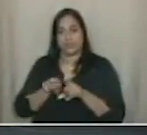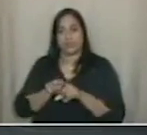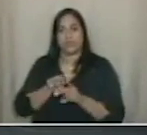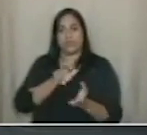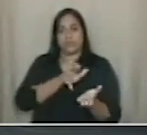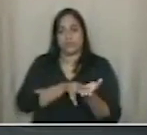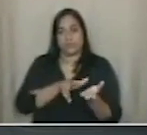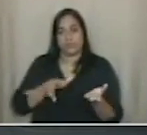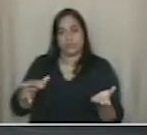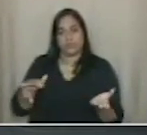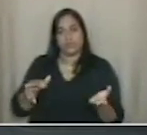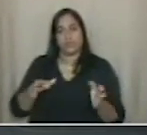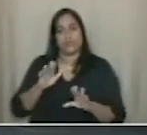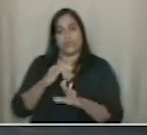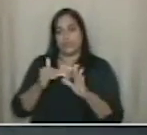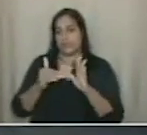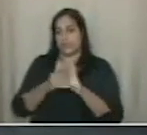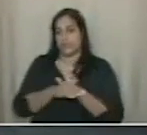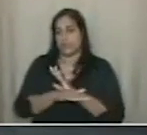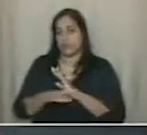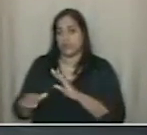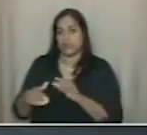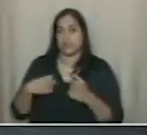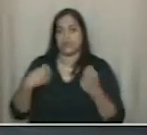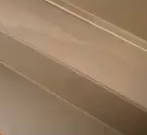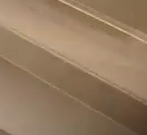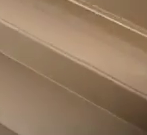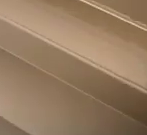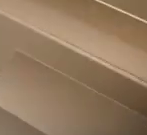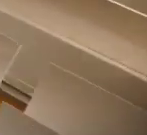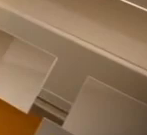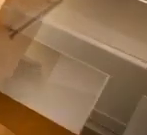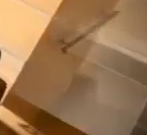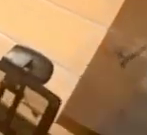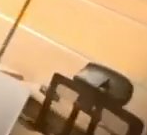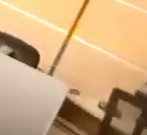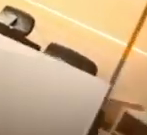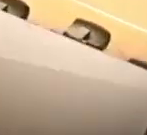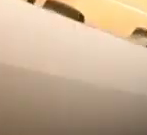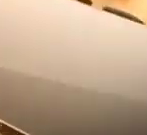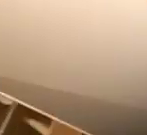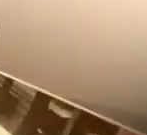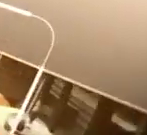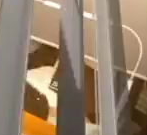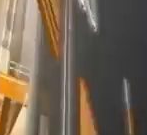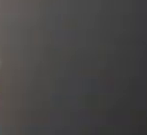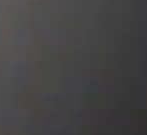enfermaria para todas as crianças que necessitam no nosso estado.